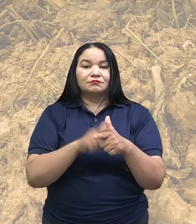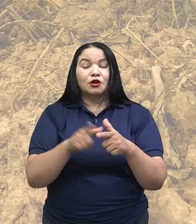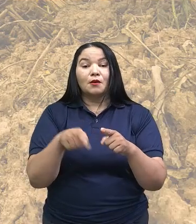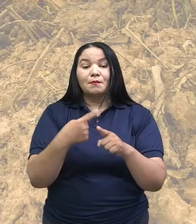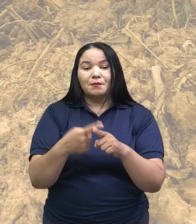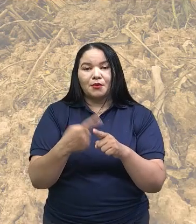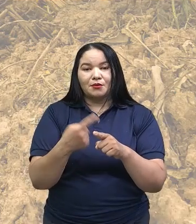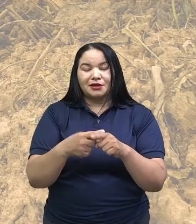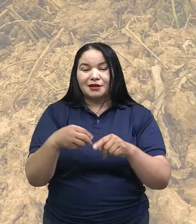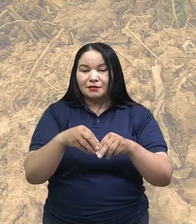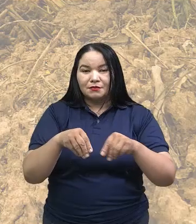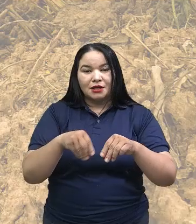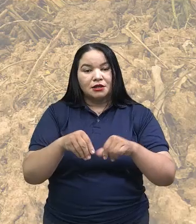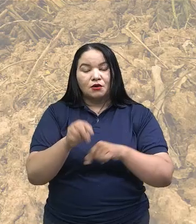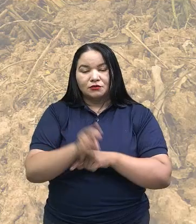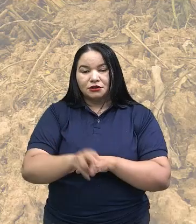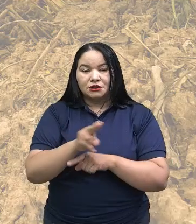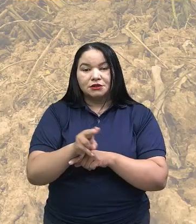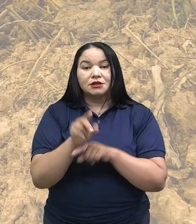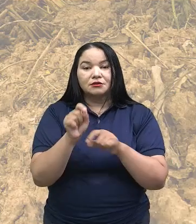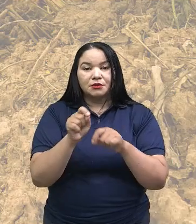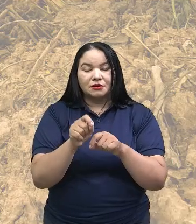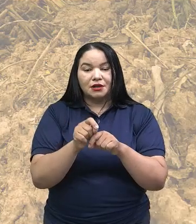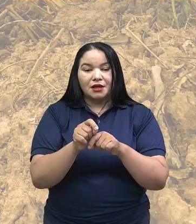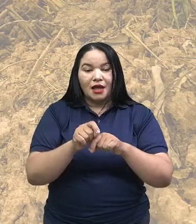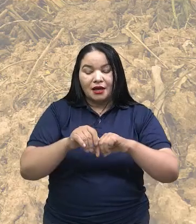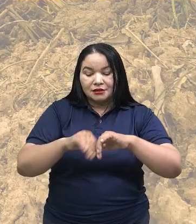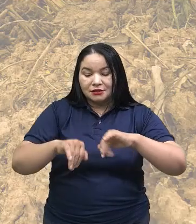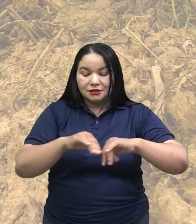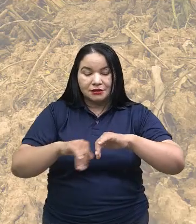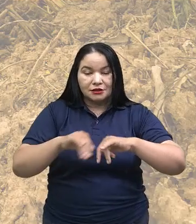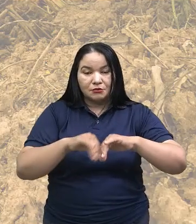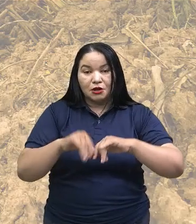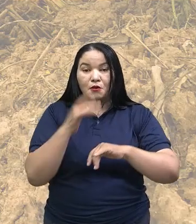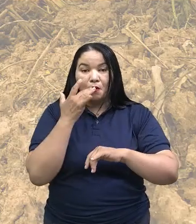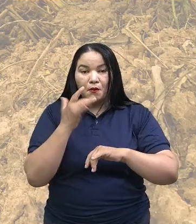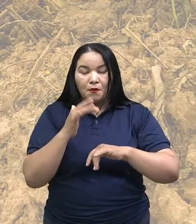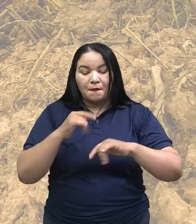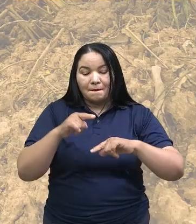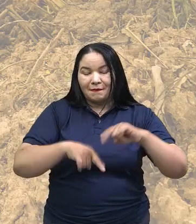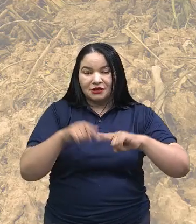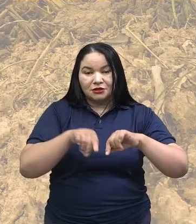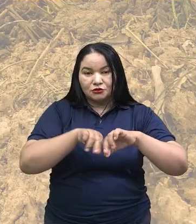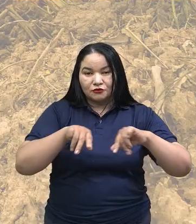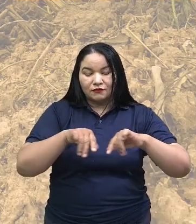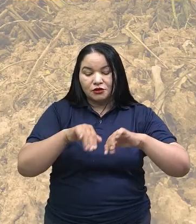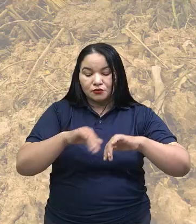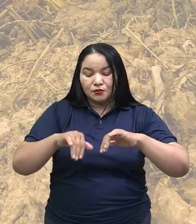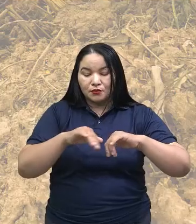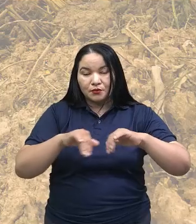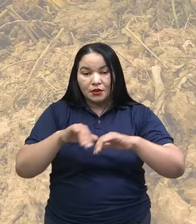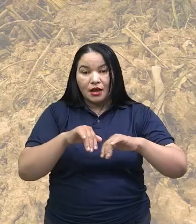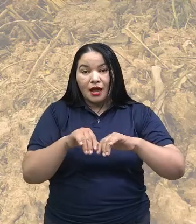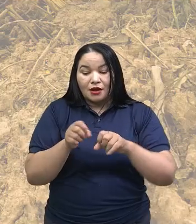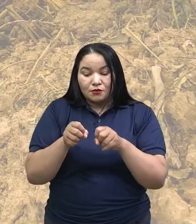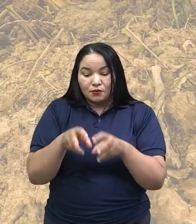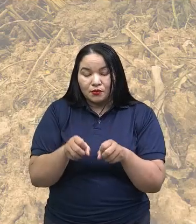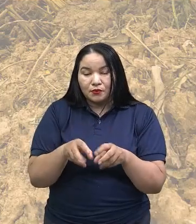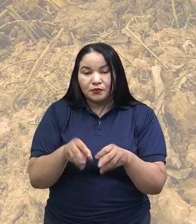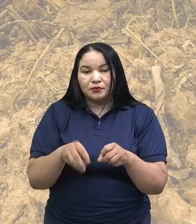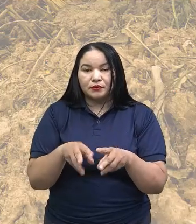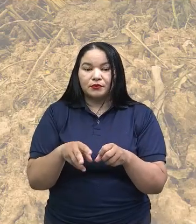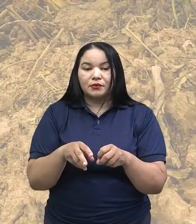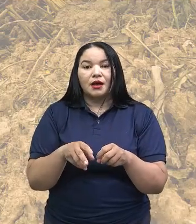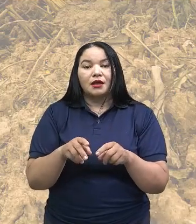metal ali que é utilizado, né, para separar o ouro, né, dos outros componentes presentes ali, né? Então, o